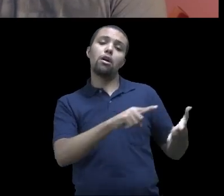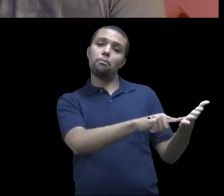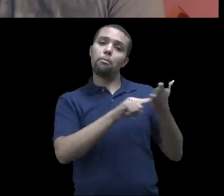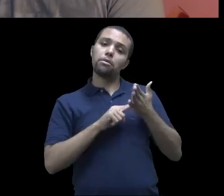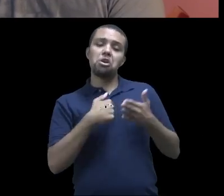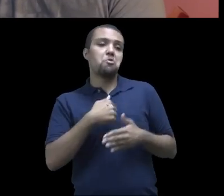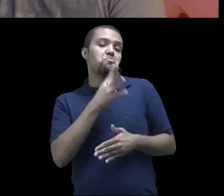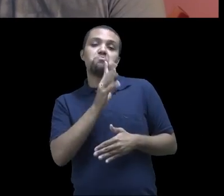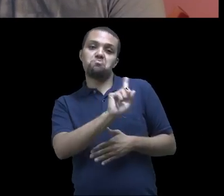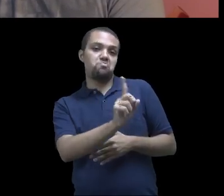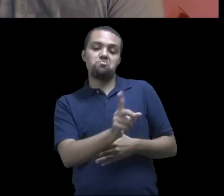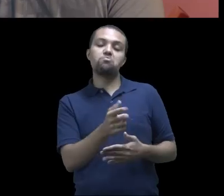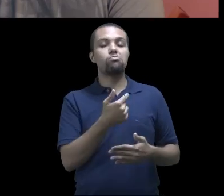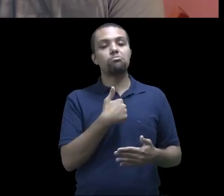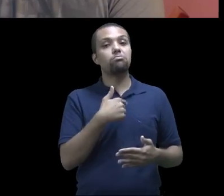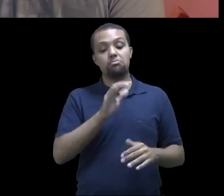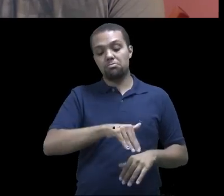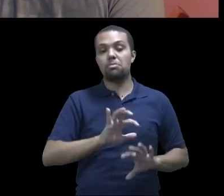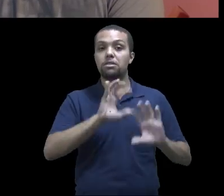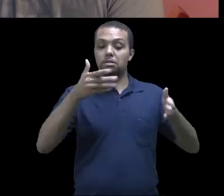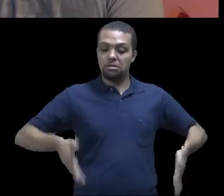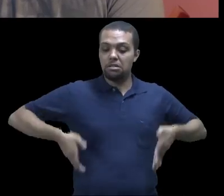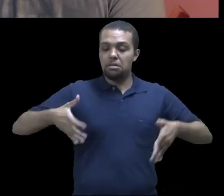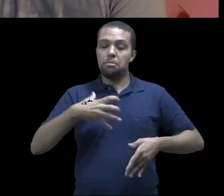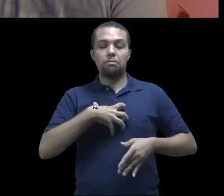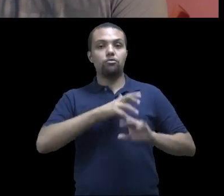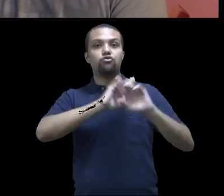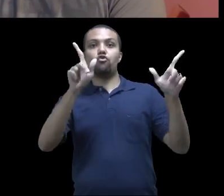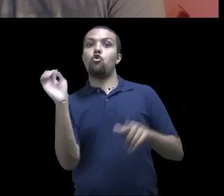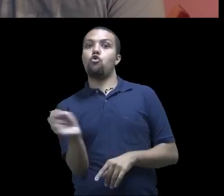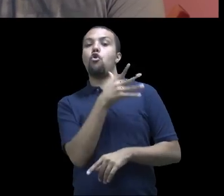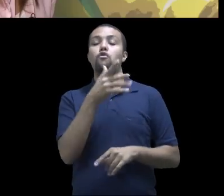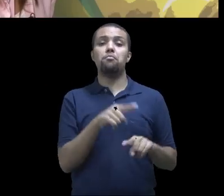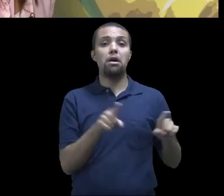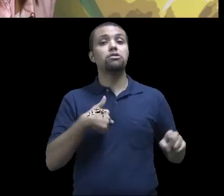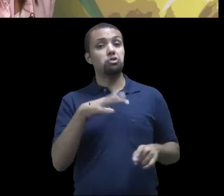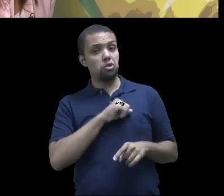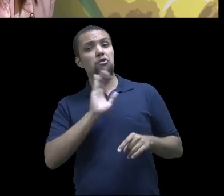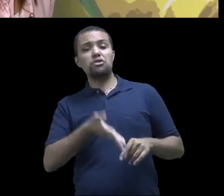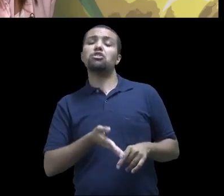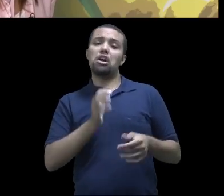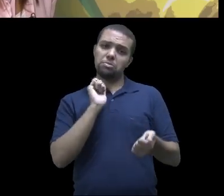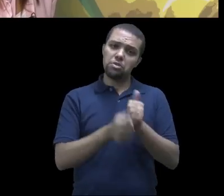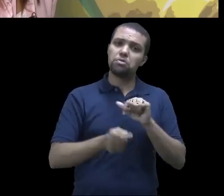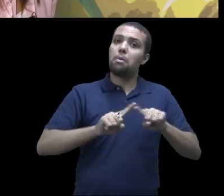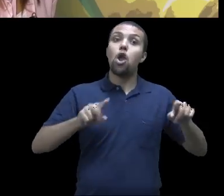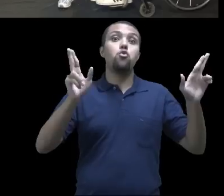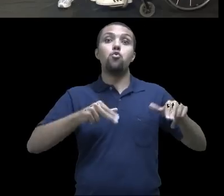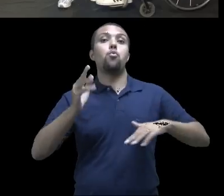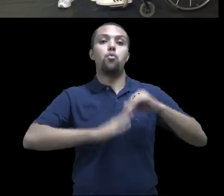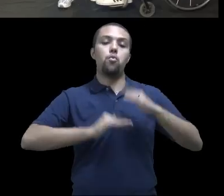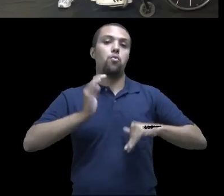Me apresentou o basquete, não conhecia, e basquete, cadeira de rodas pra mim era tudo novidade na época. Uhum. Gostava do esporte,